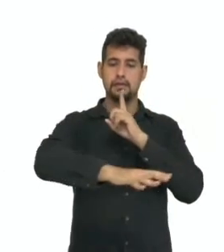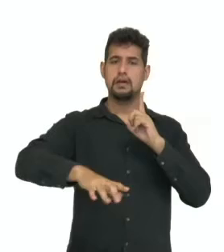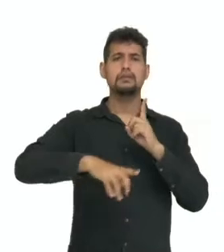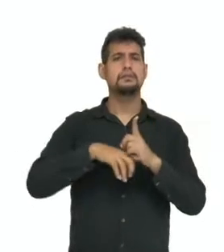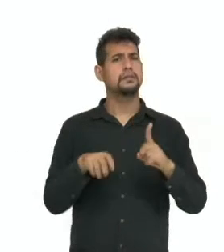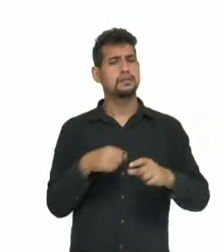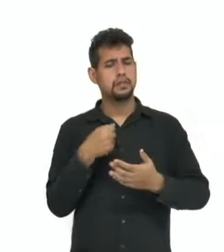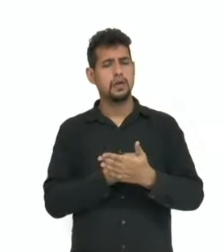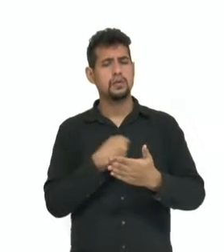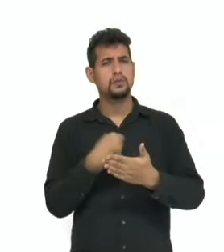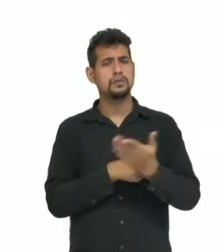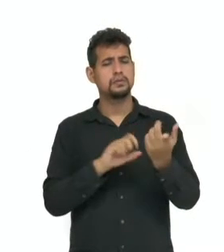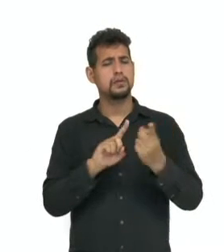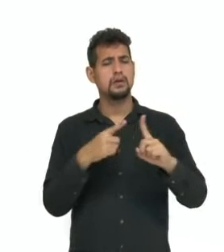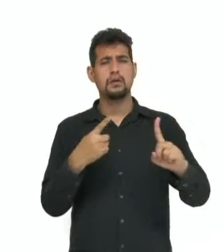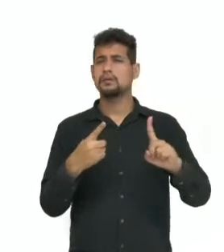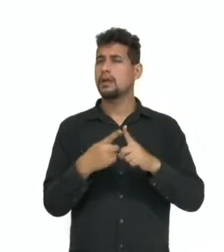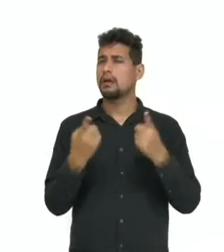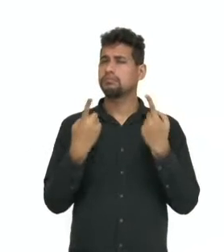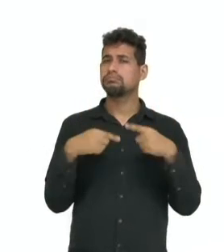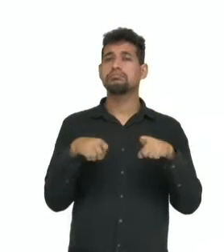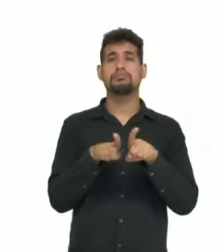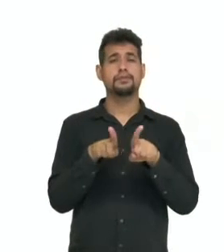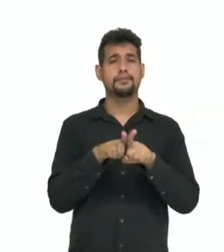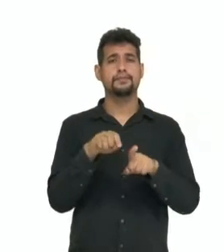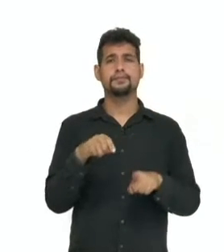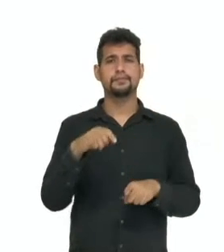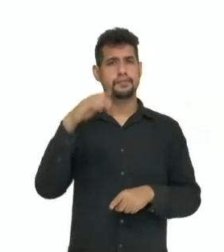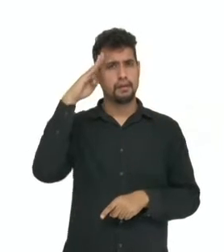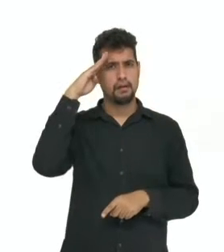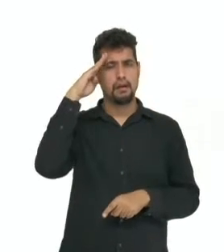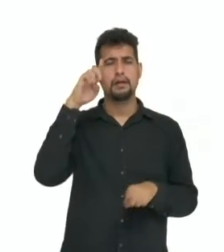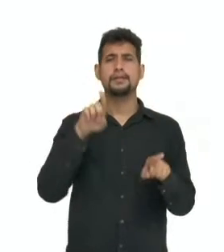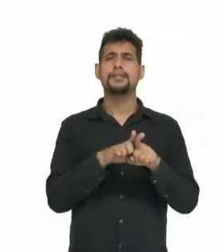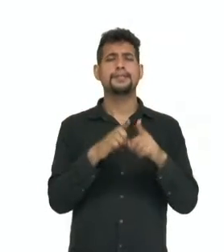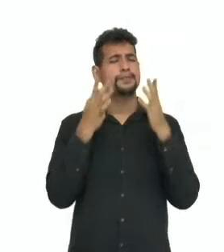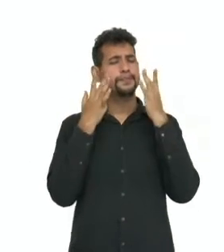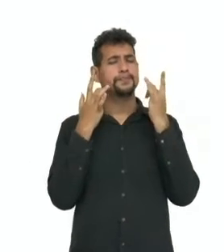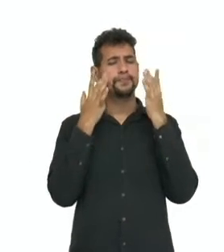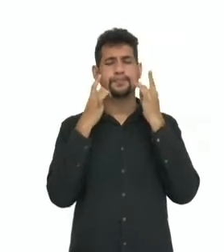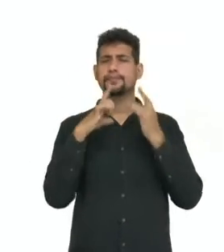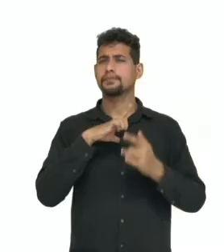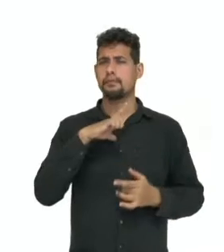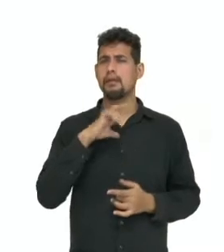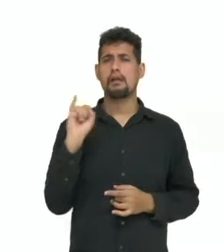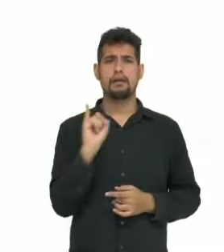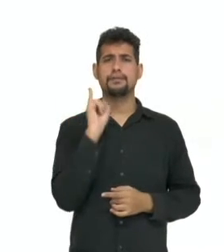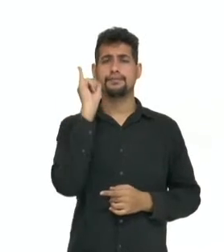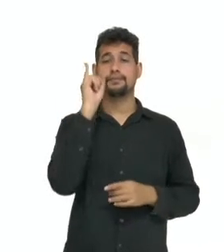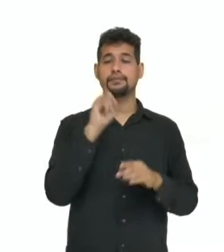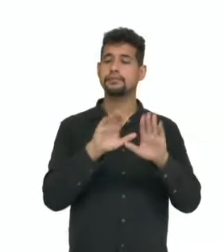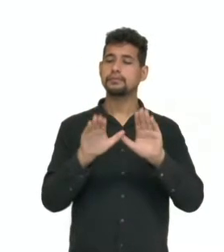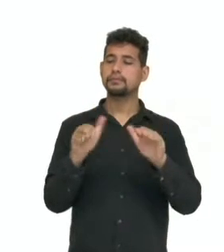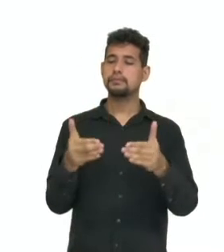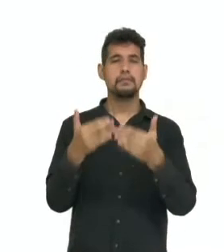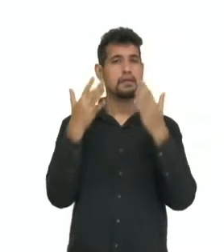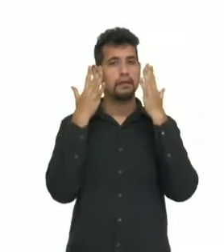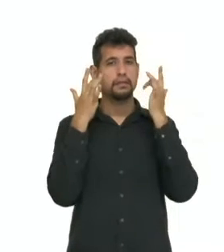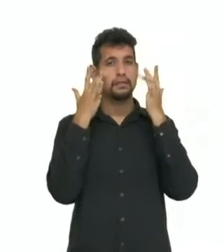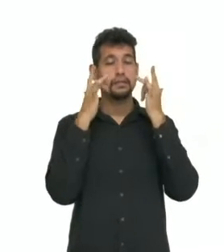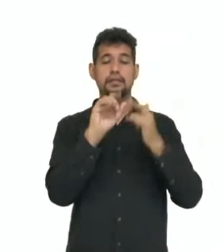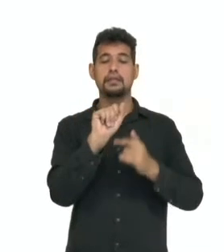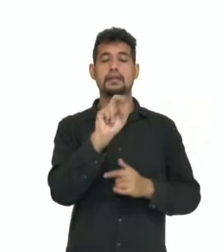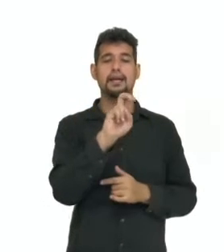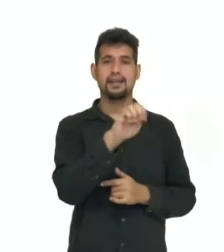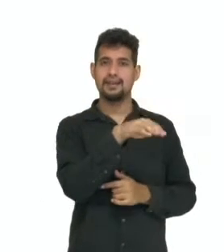luta contra a ditadura civil-militar. A cena teatral também teve muita importância. Grupos teatrais como o Teatro Arena